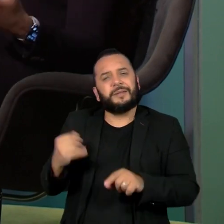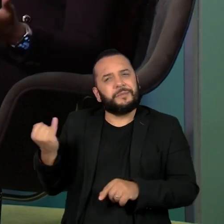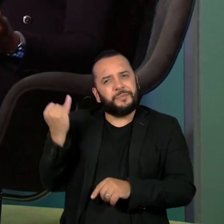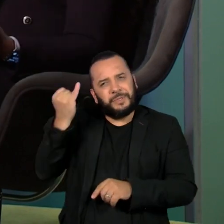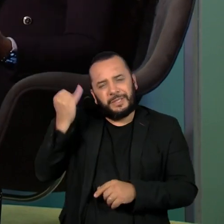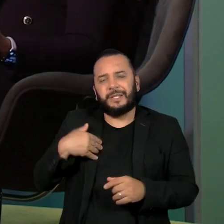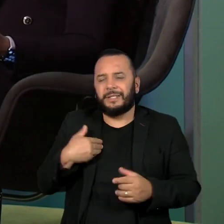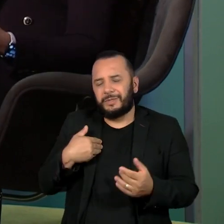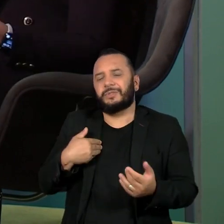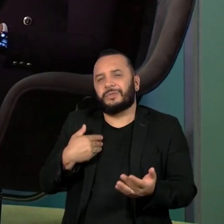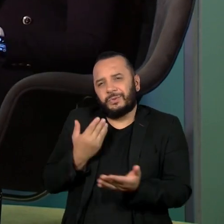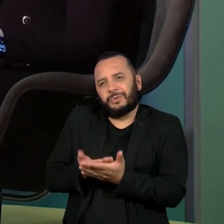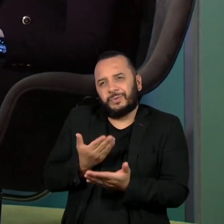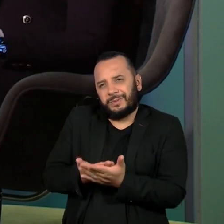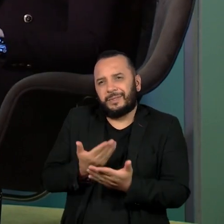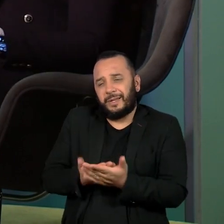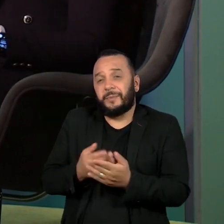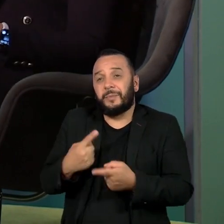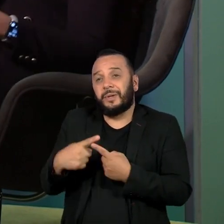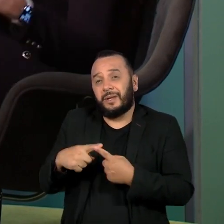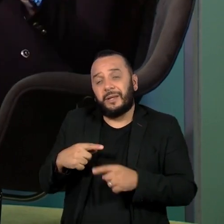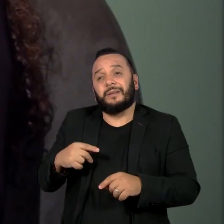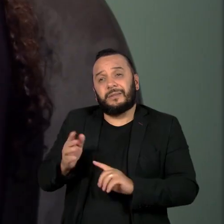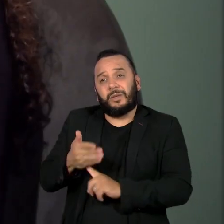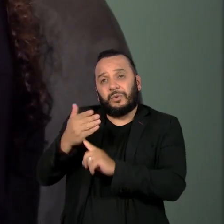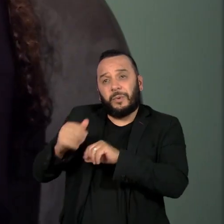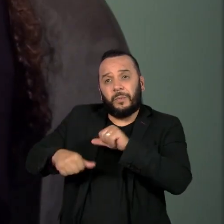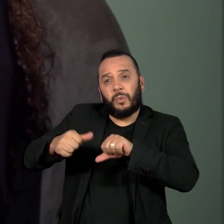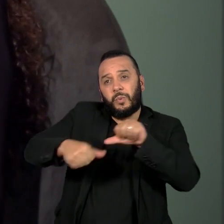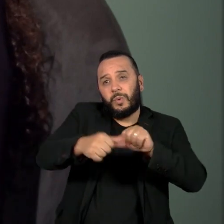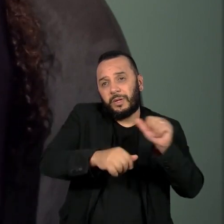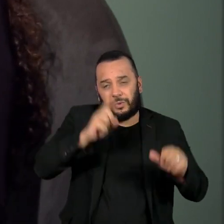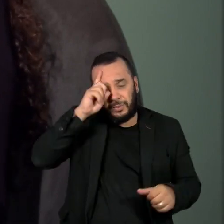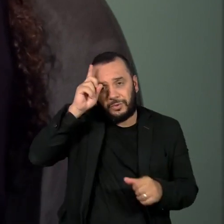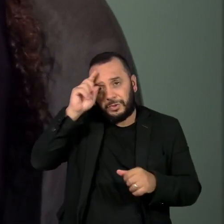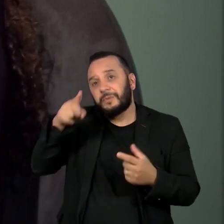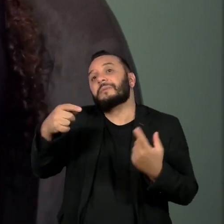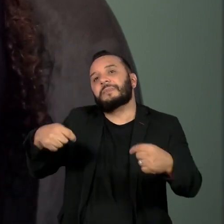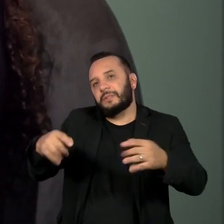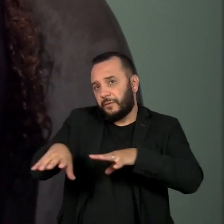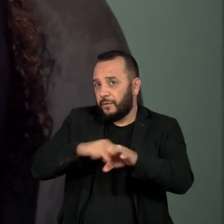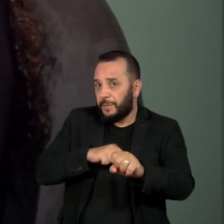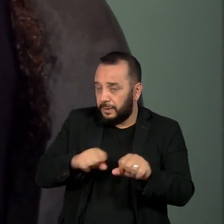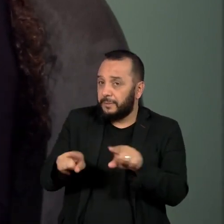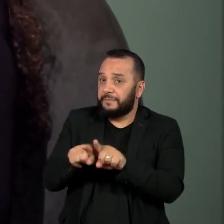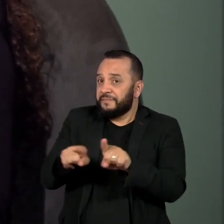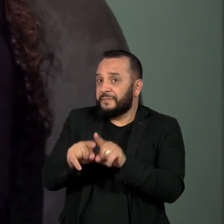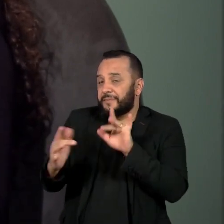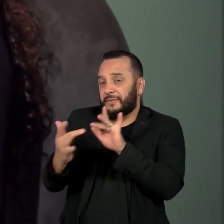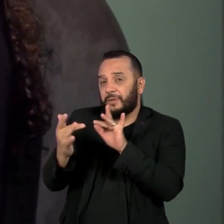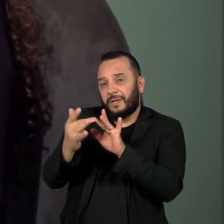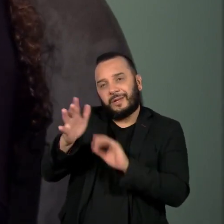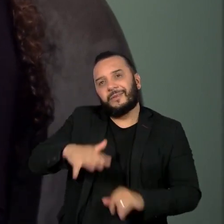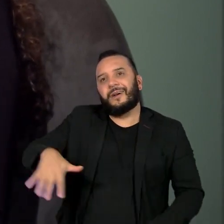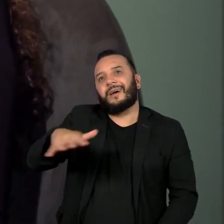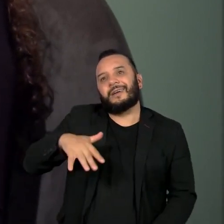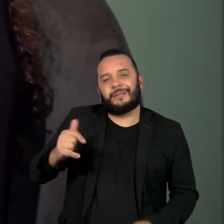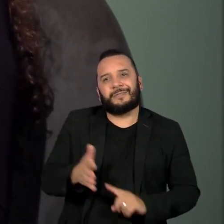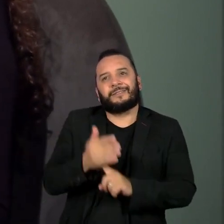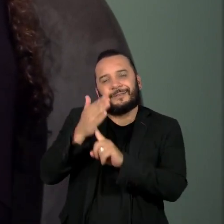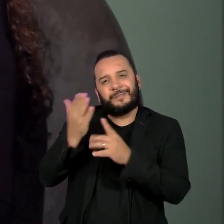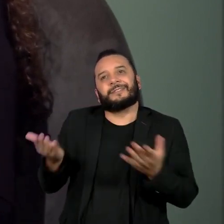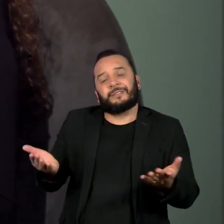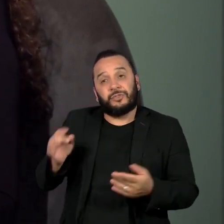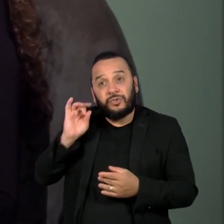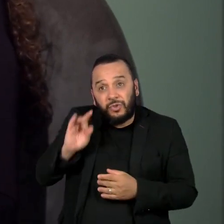você acompanhar esse ritmo, é necessário que você tenha formação e que você esteja ali em contato com esse universo, não só no ambiente